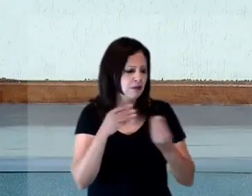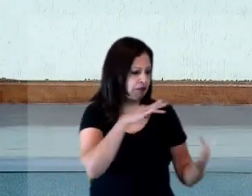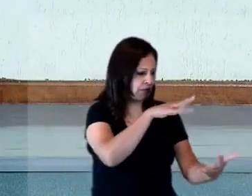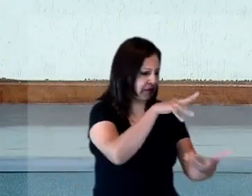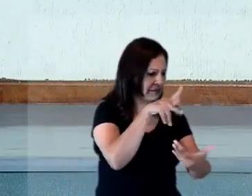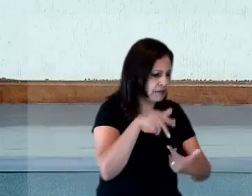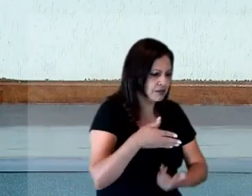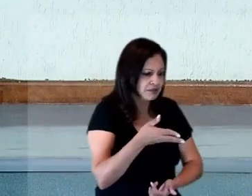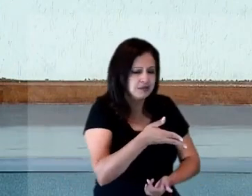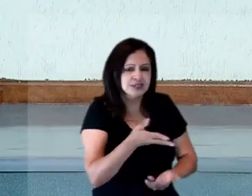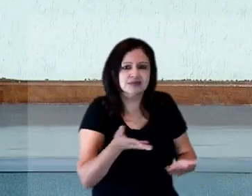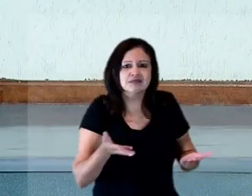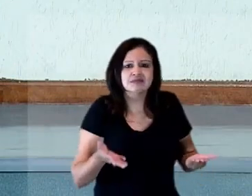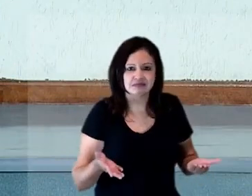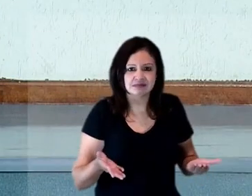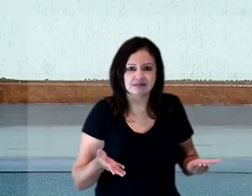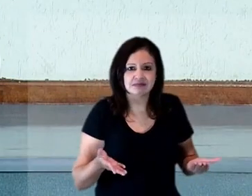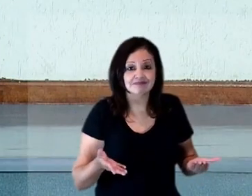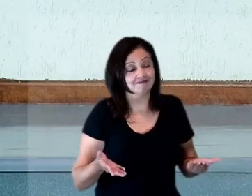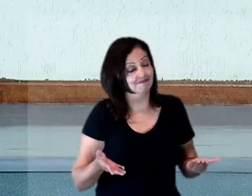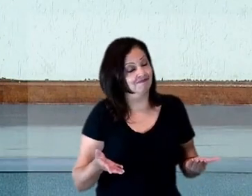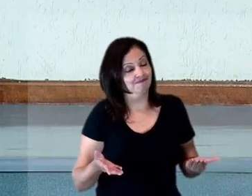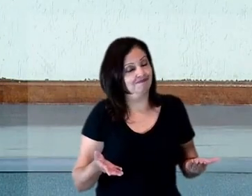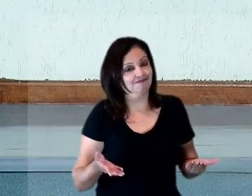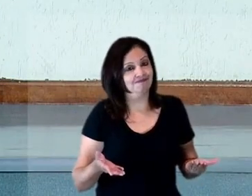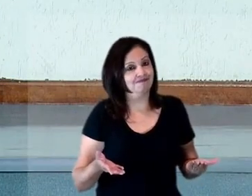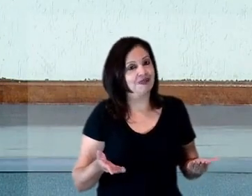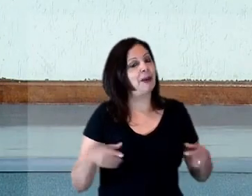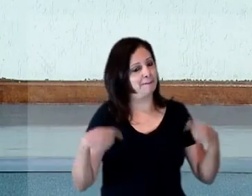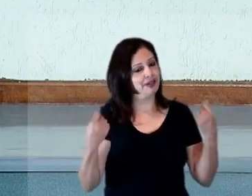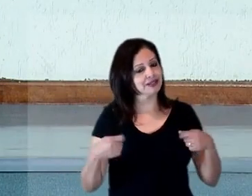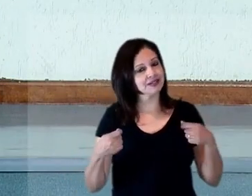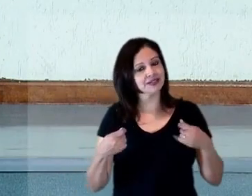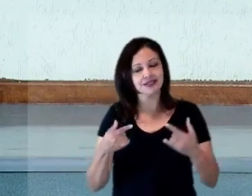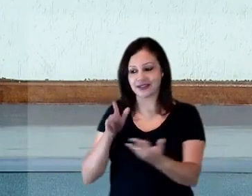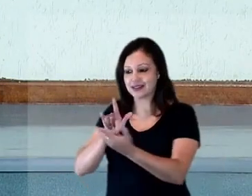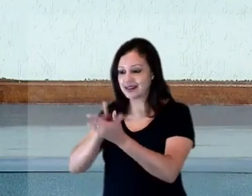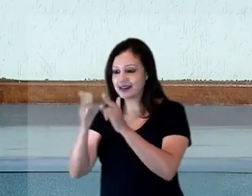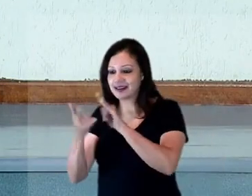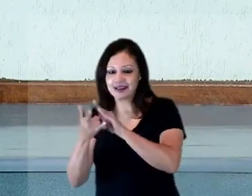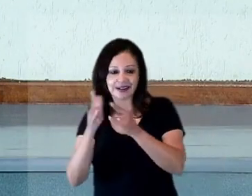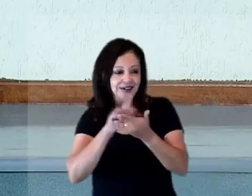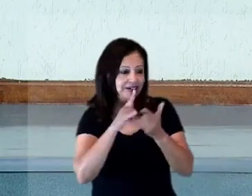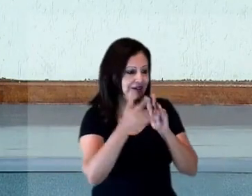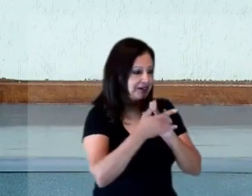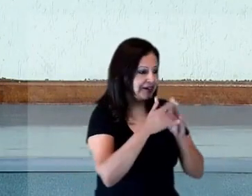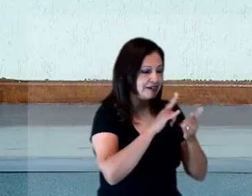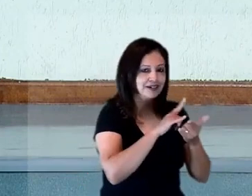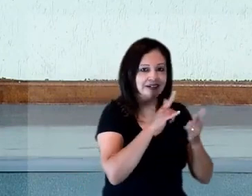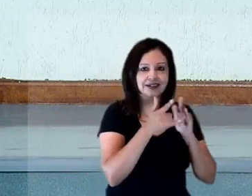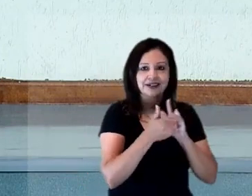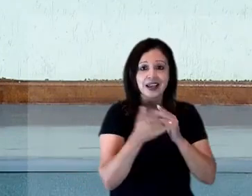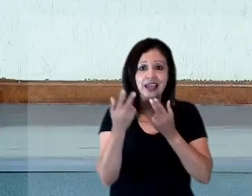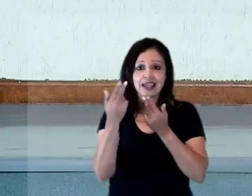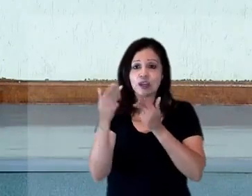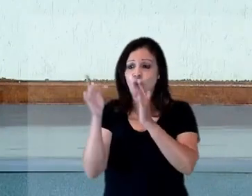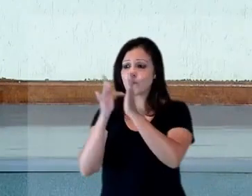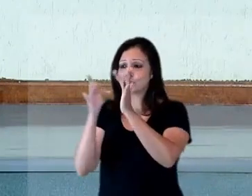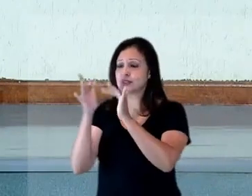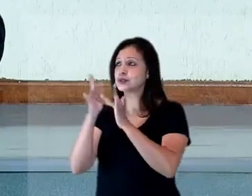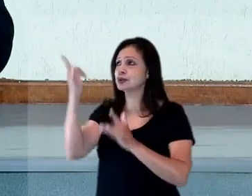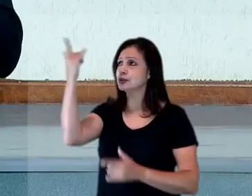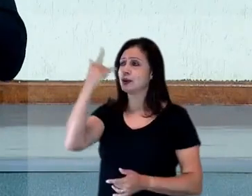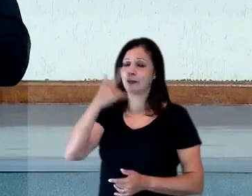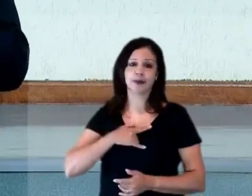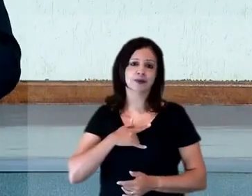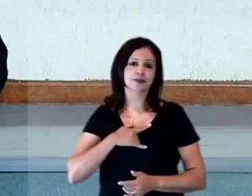fora? Então a recomendação é, amem uns aos outros como Cristo os amou.